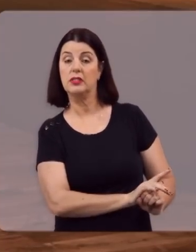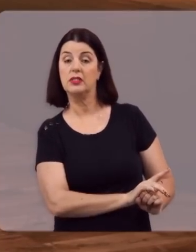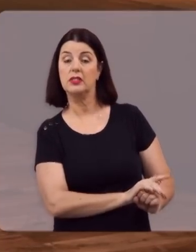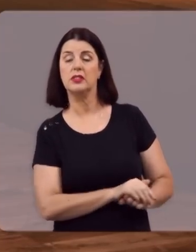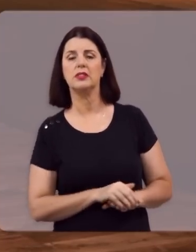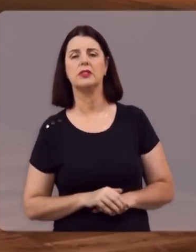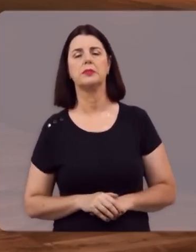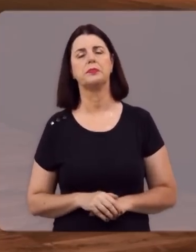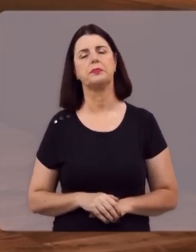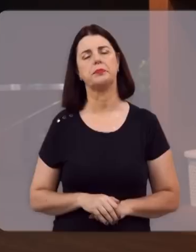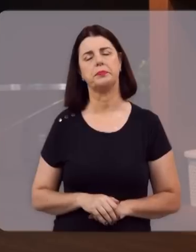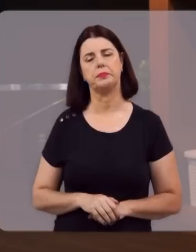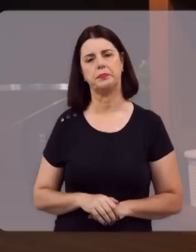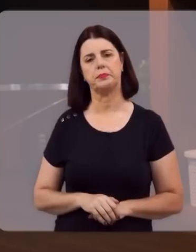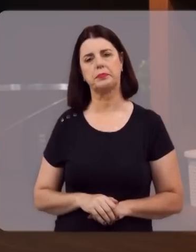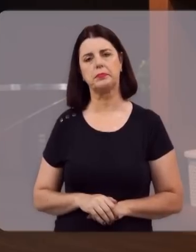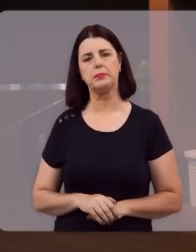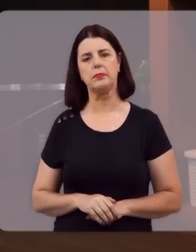sofismas.